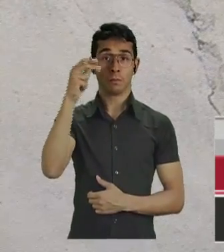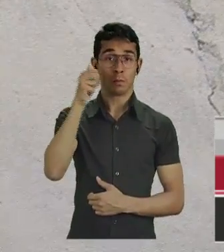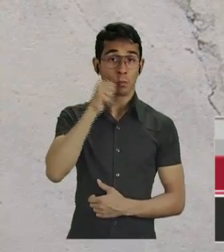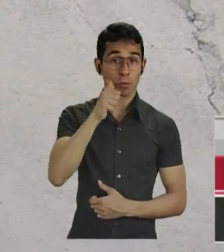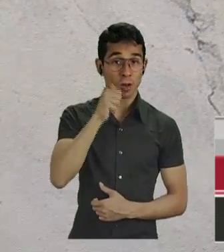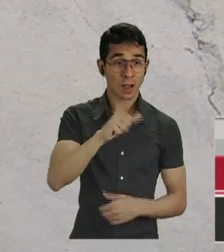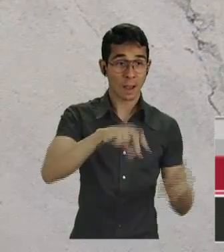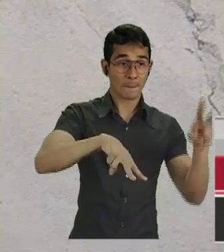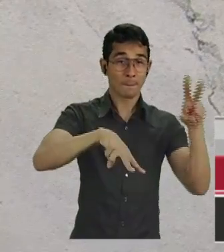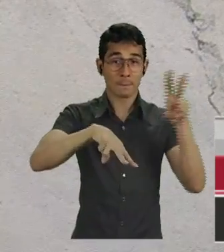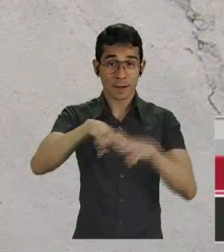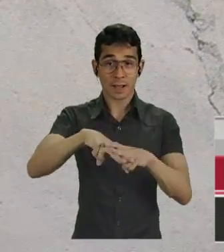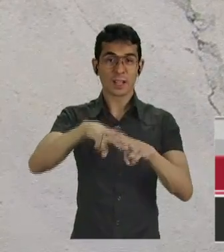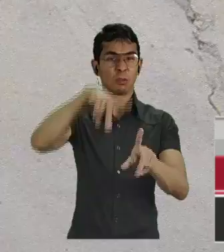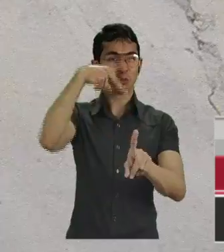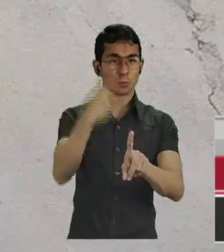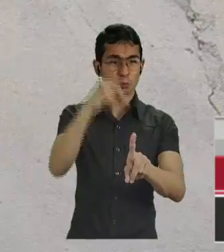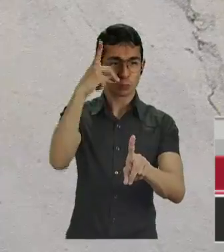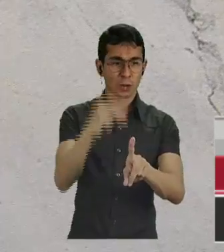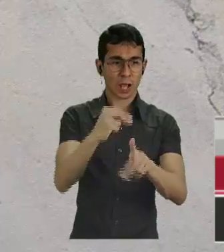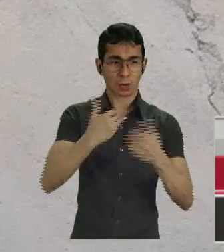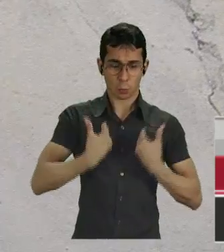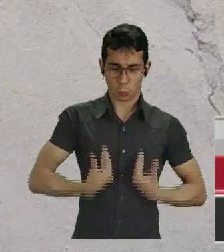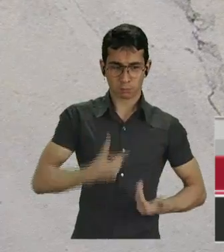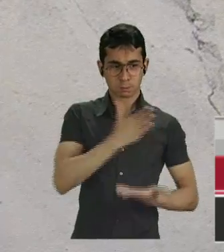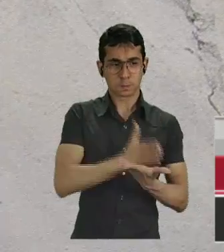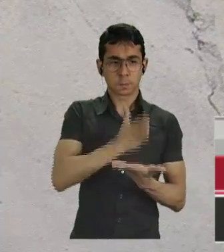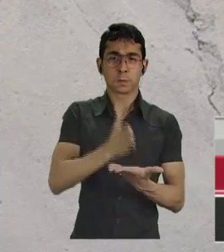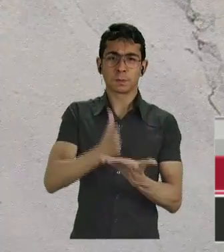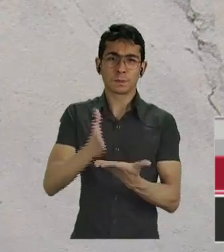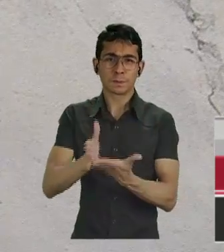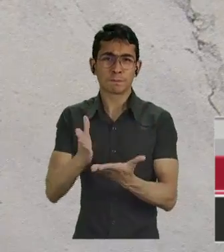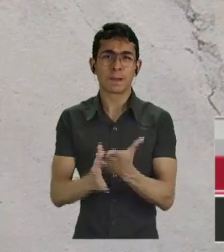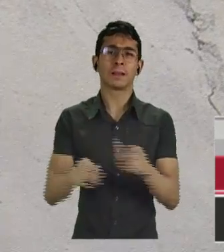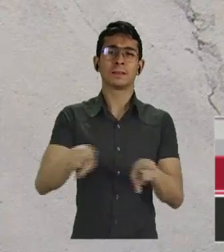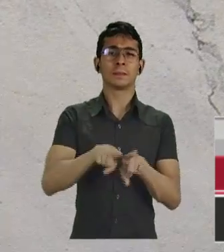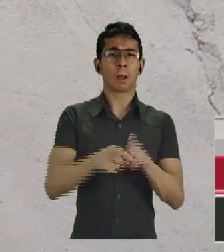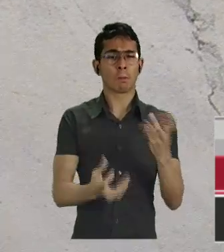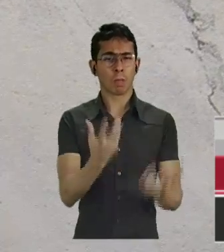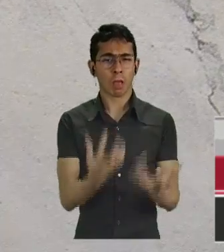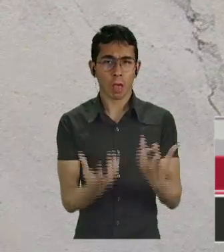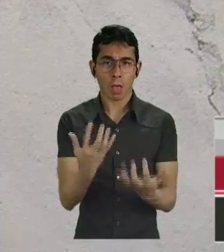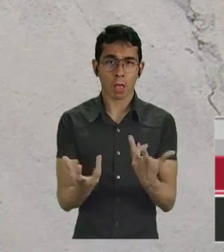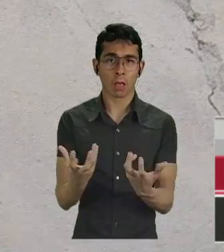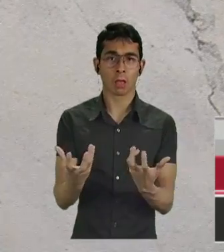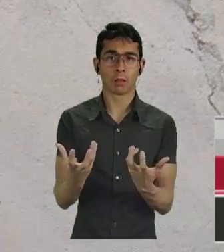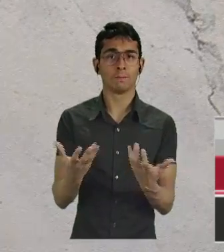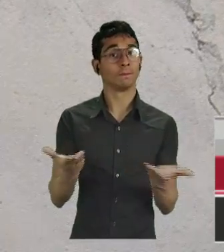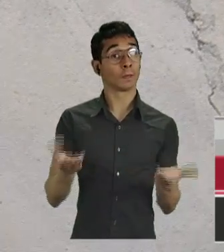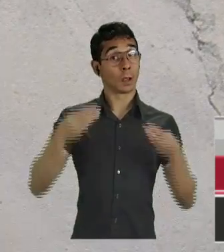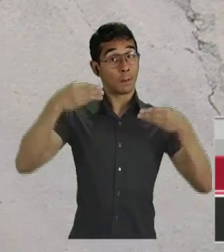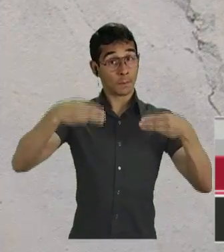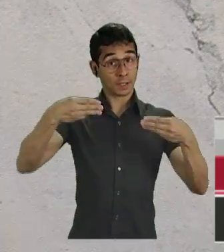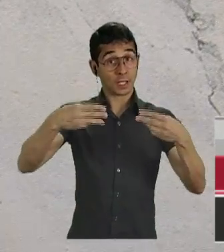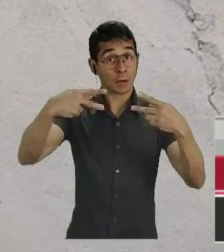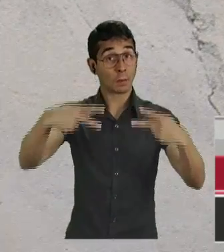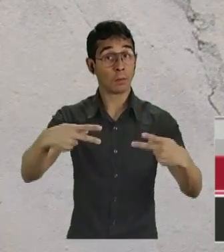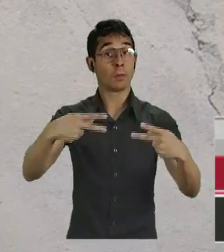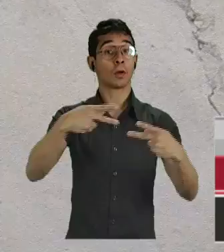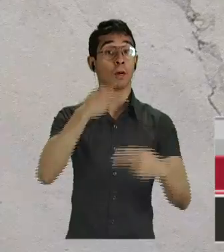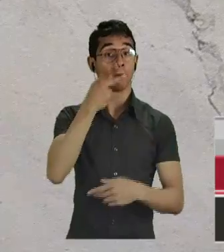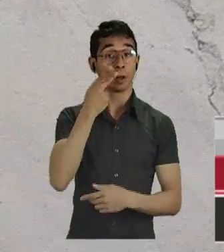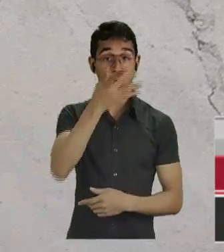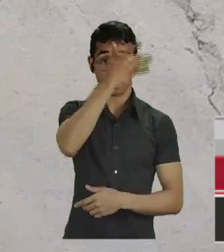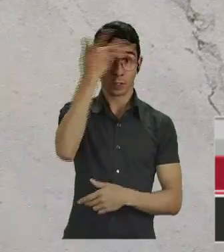torturada esquartejada ainda teve o seu corpo totalmente queimado ea o ministério público aqui decretou a prisão